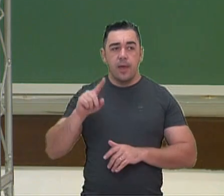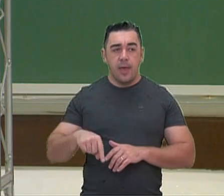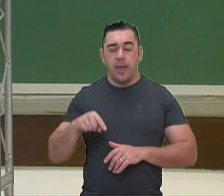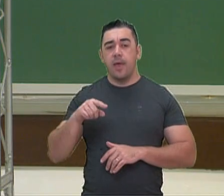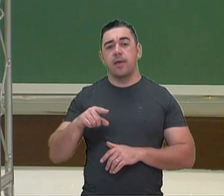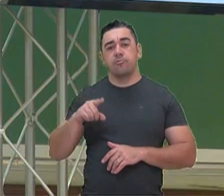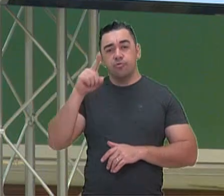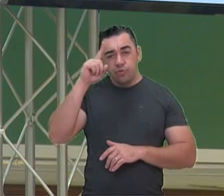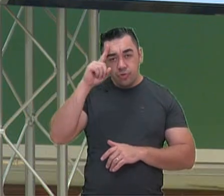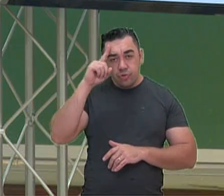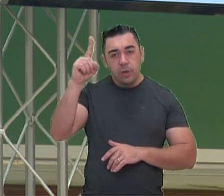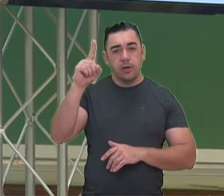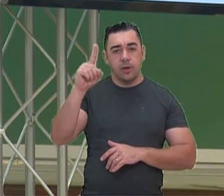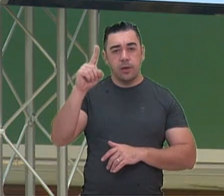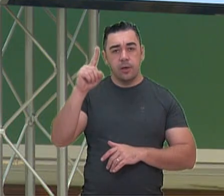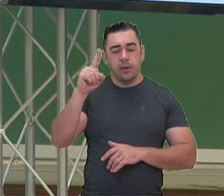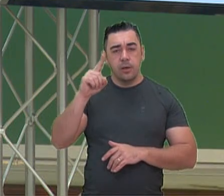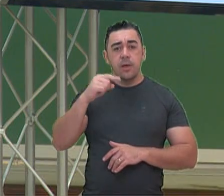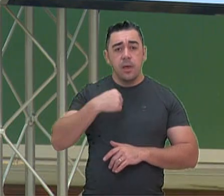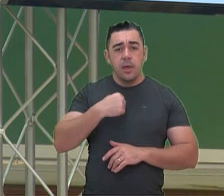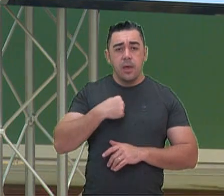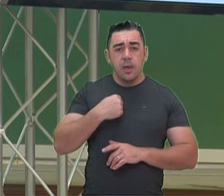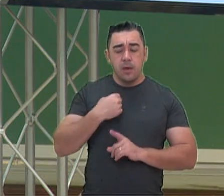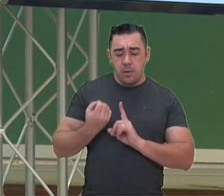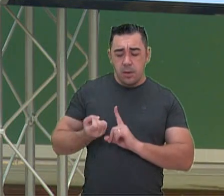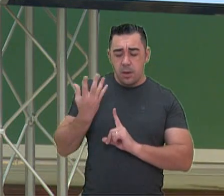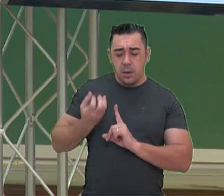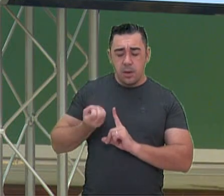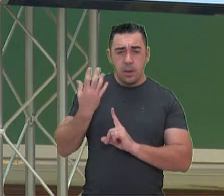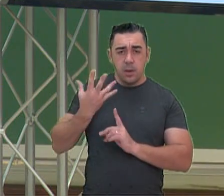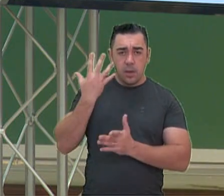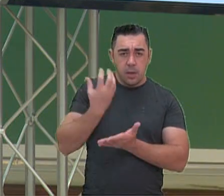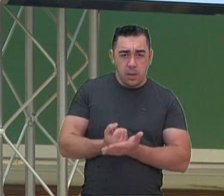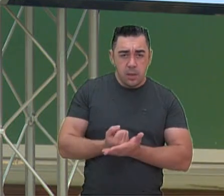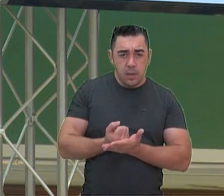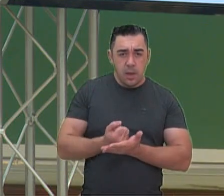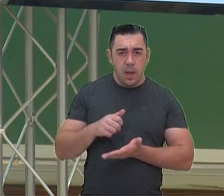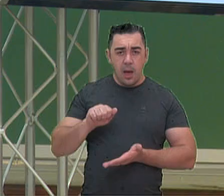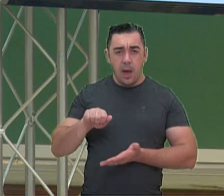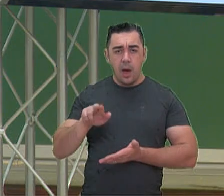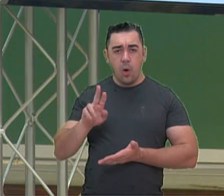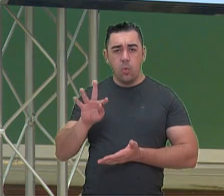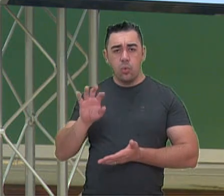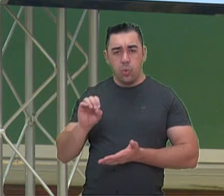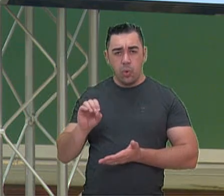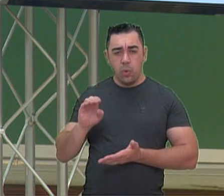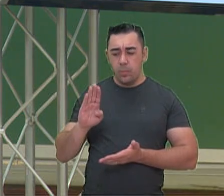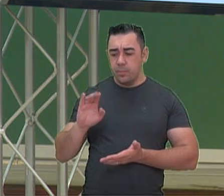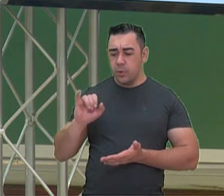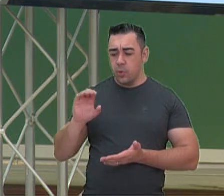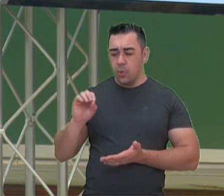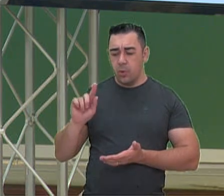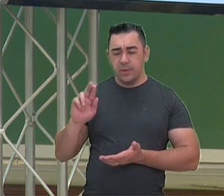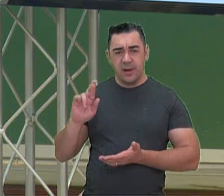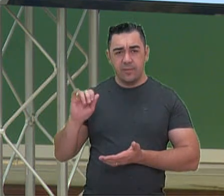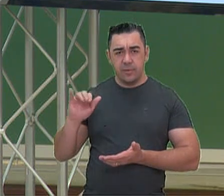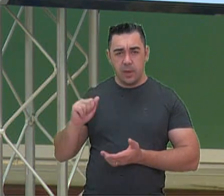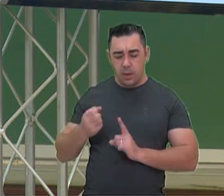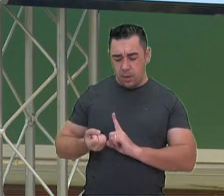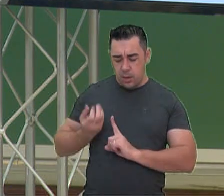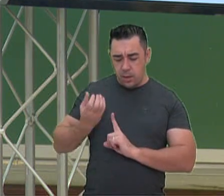de autobiografia. A gente estudou bastante autobiografia. Lembram disso? Auto,